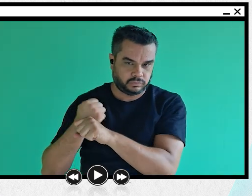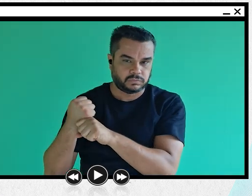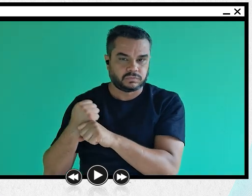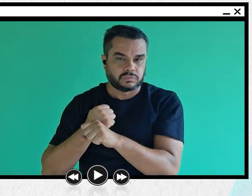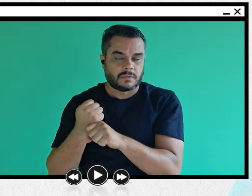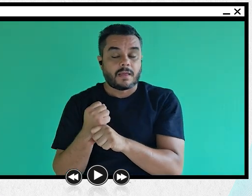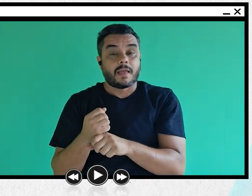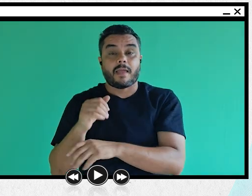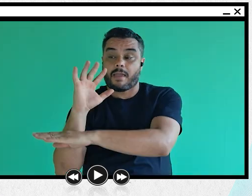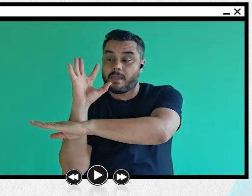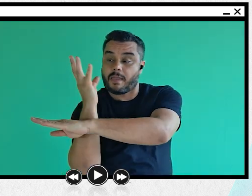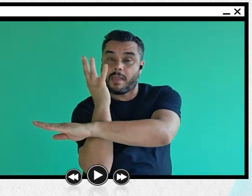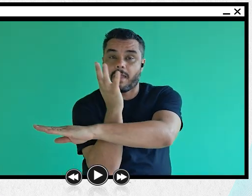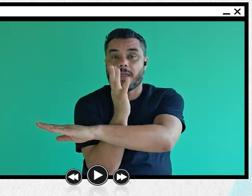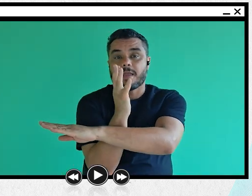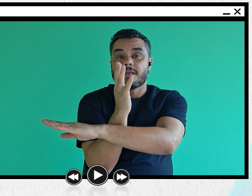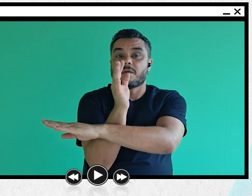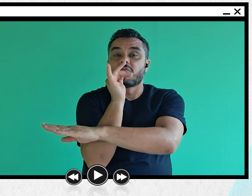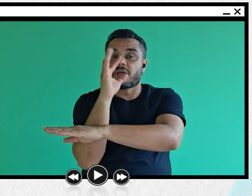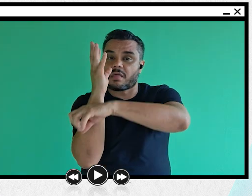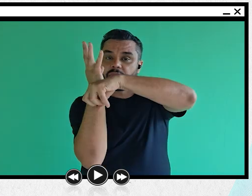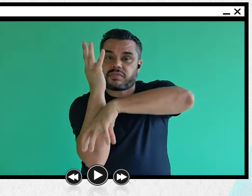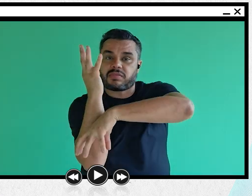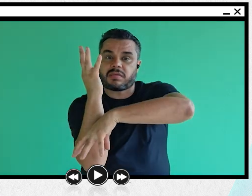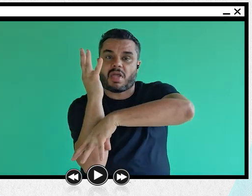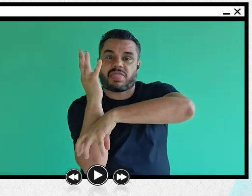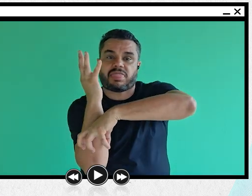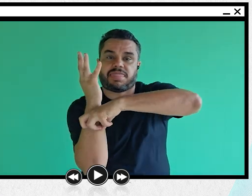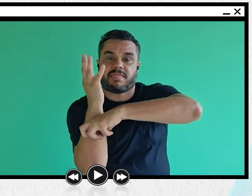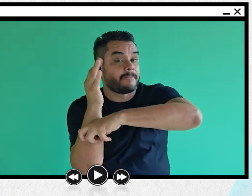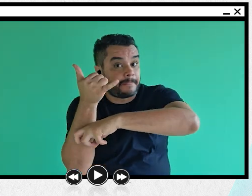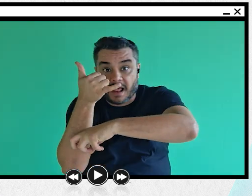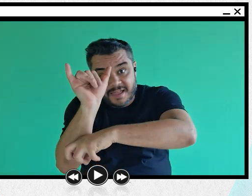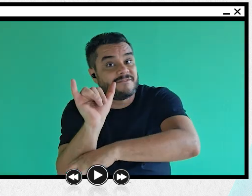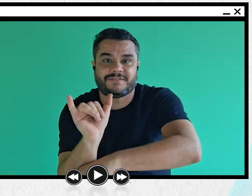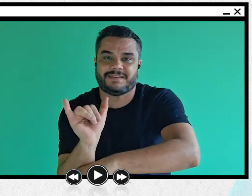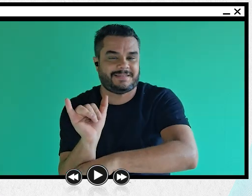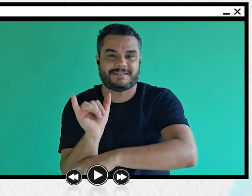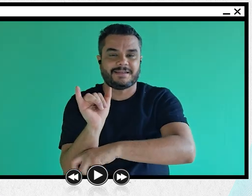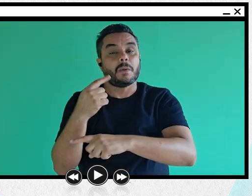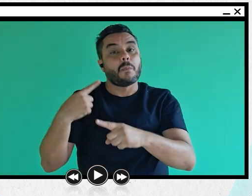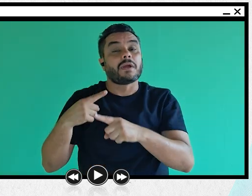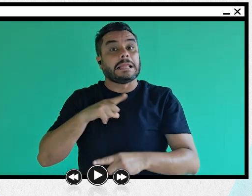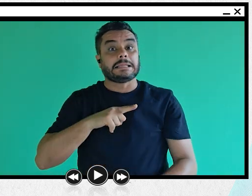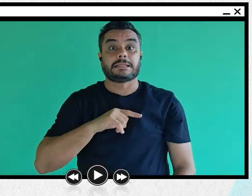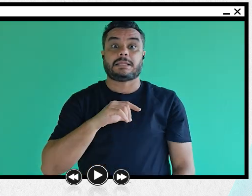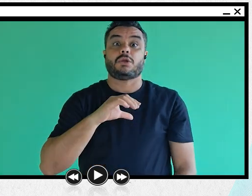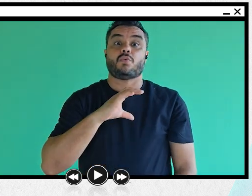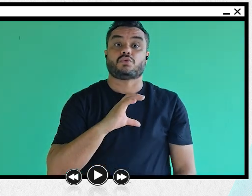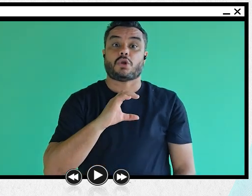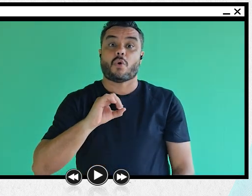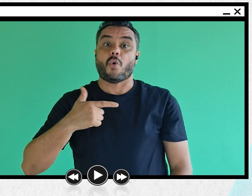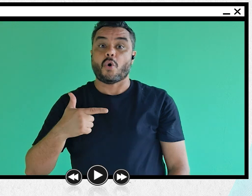e elas evitam que ocorra o apodrecimento da raiz, porque existem alguns, né, geralmente elas têm um transporte de oxigênio da